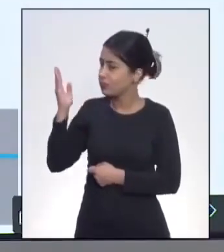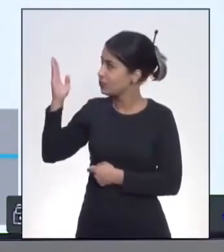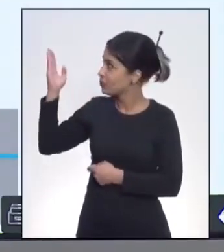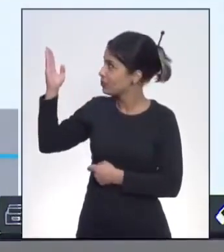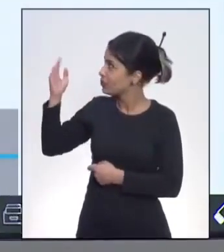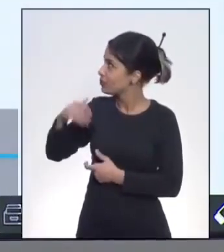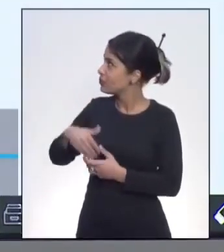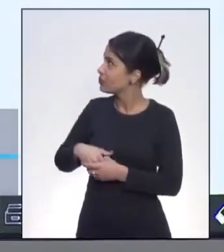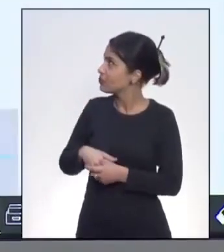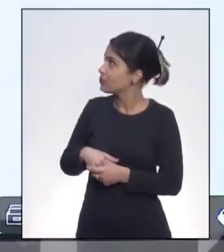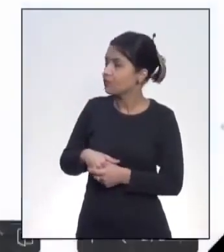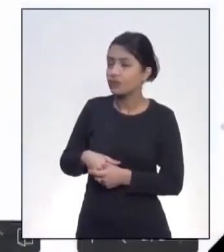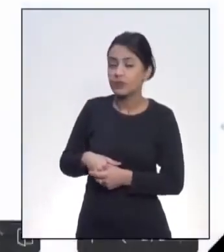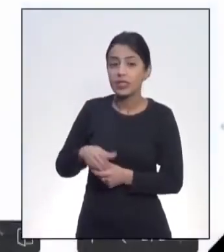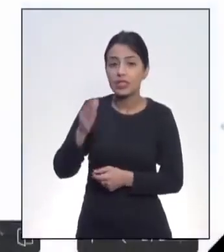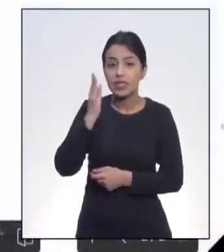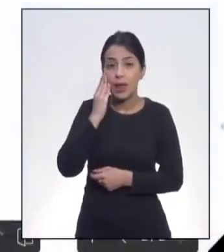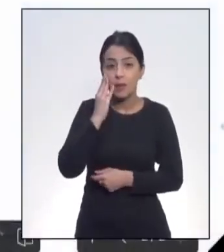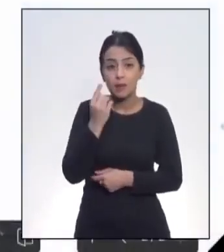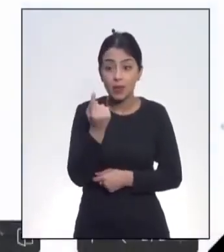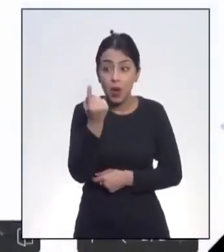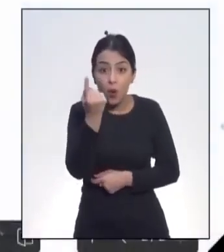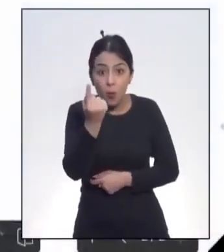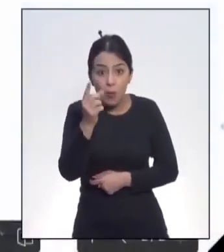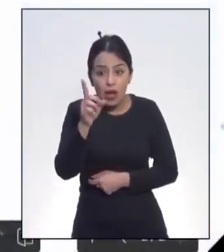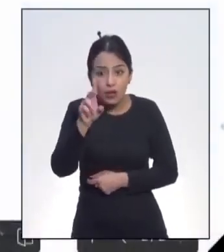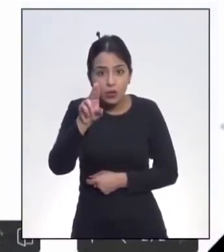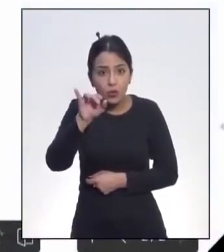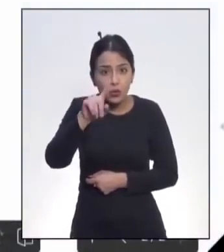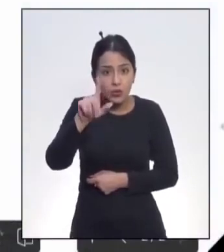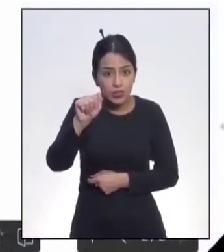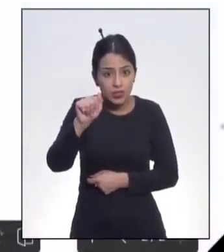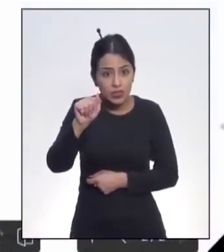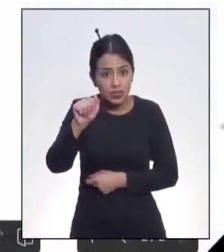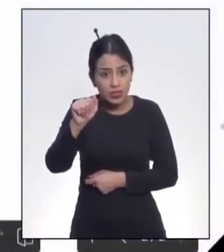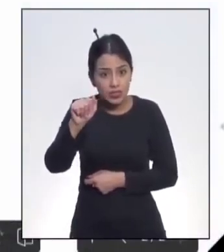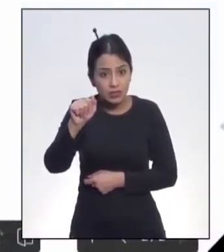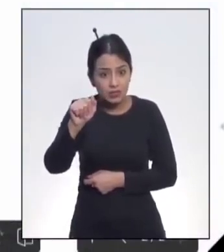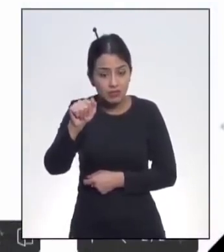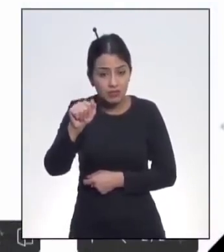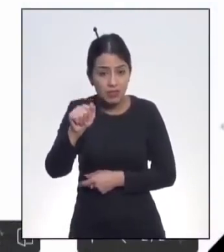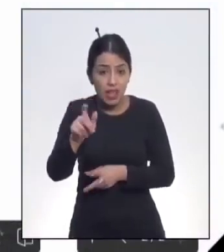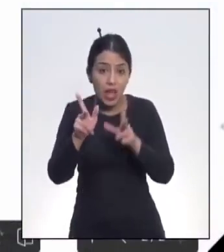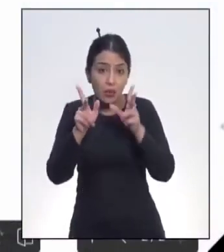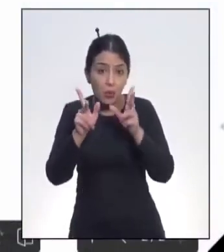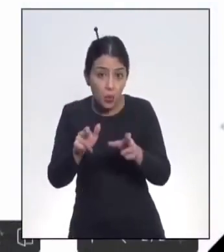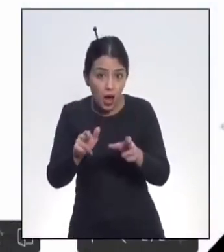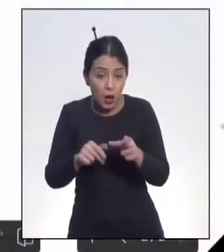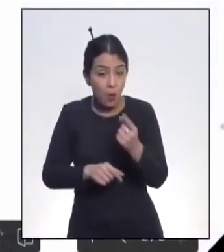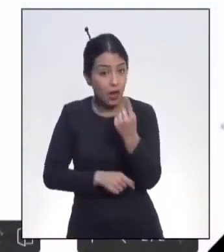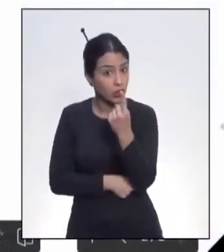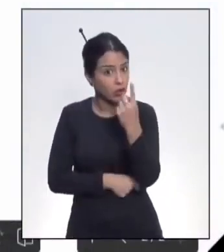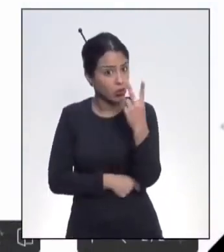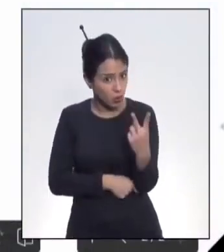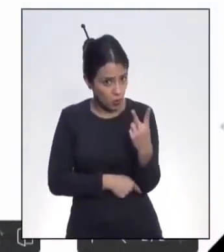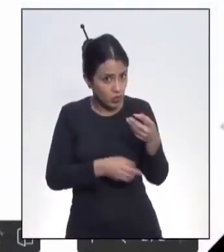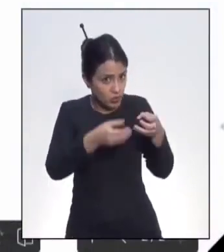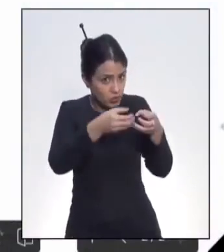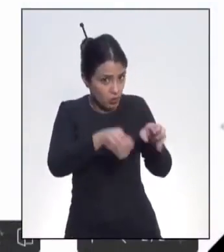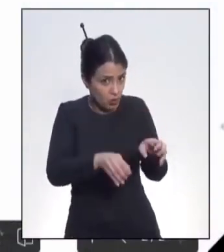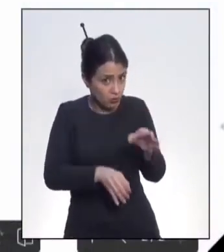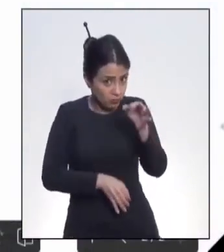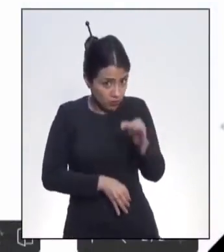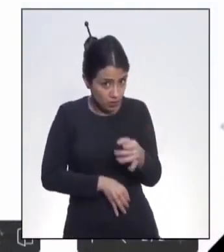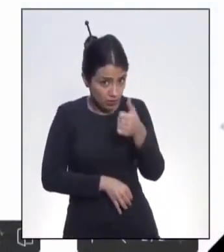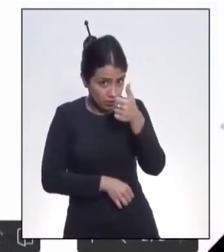que uma dúzia, tá? Vou colocar DZ aqui, tá? Na realidade, são quantos ovos? São 12, concorda? Então,